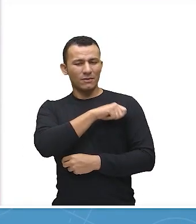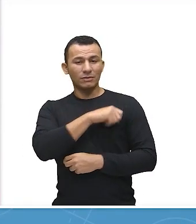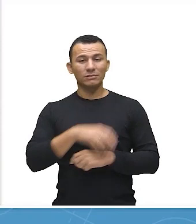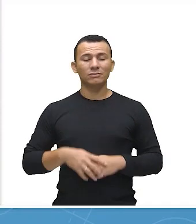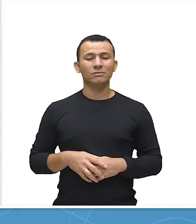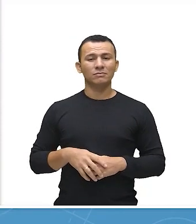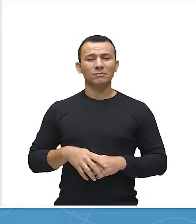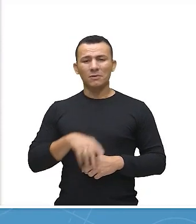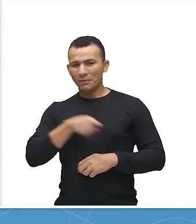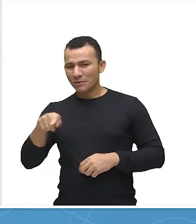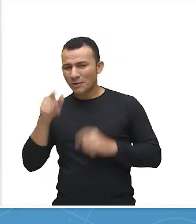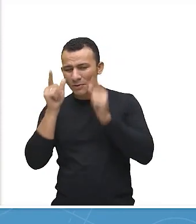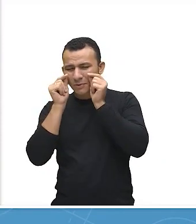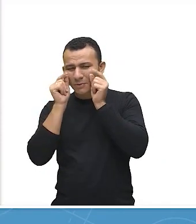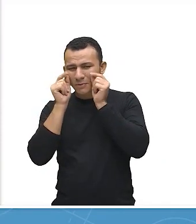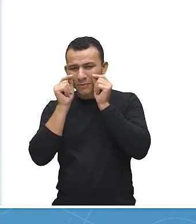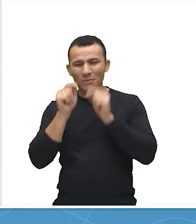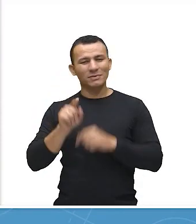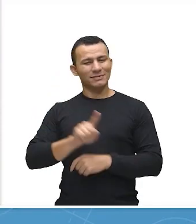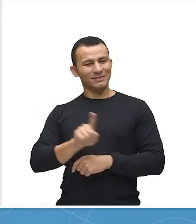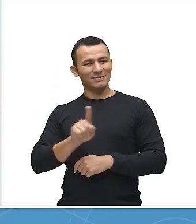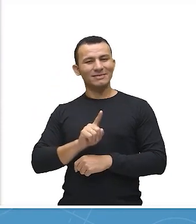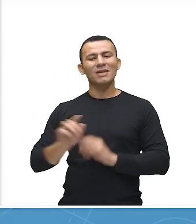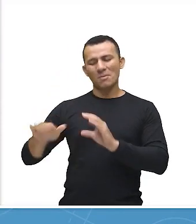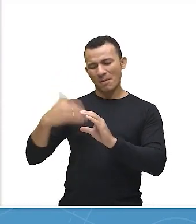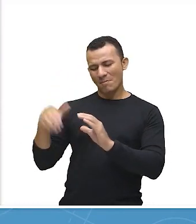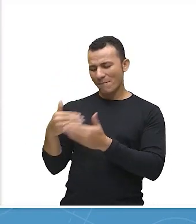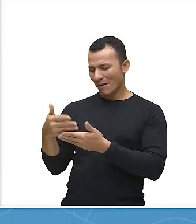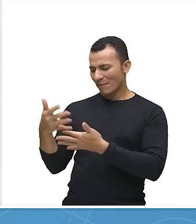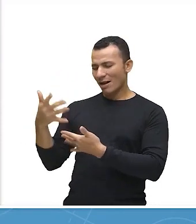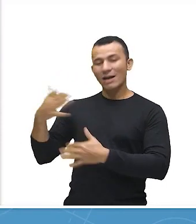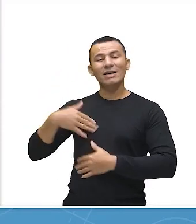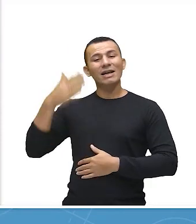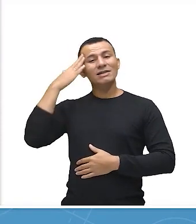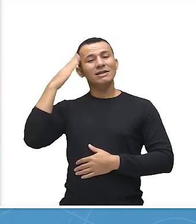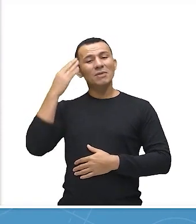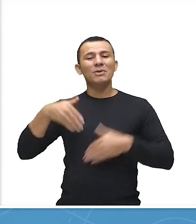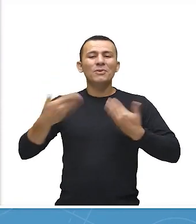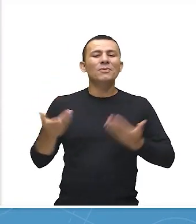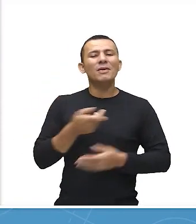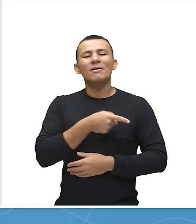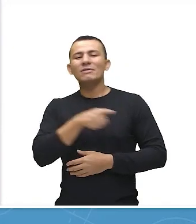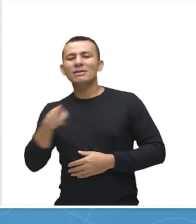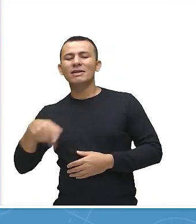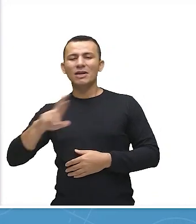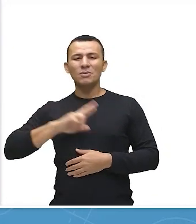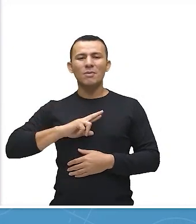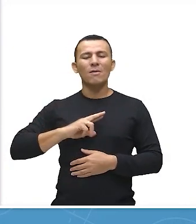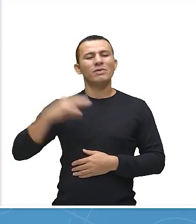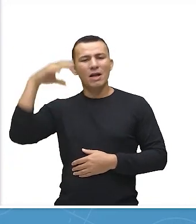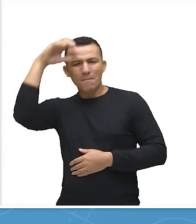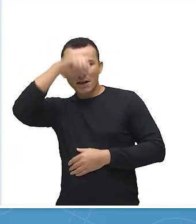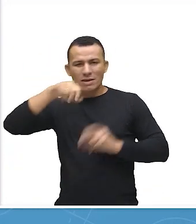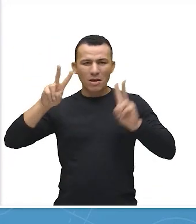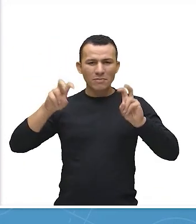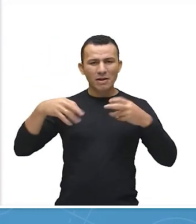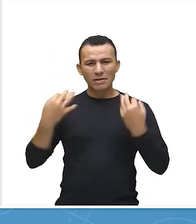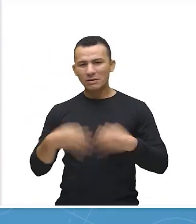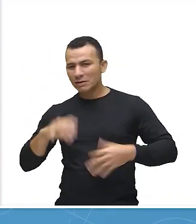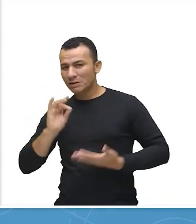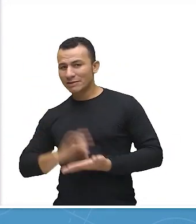a participação no chat, que eu quero ver as respostas de vocês. A Maria Clara... Ai, eu tenho uma queda por esse nome, gente. Adoro uma Maria